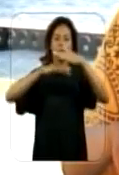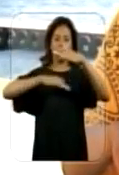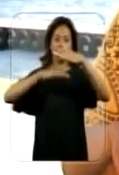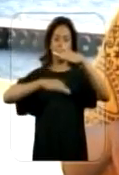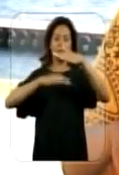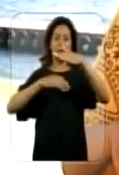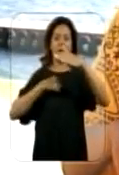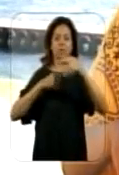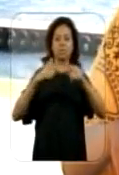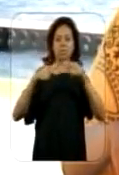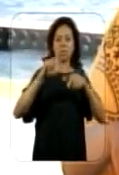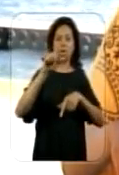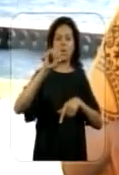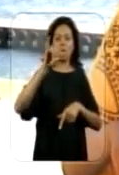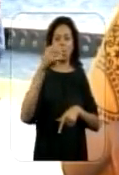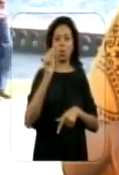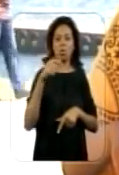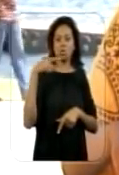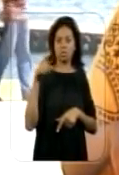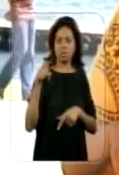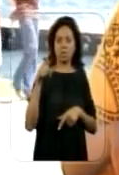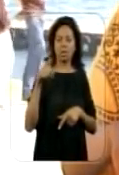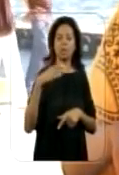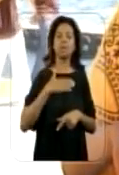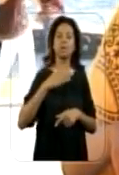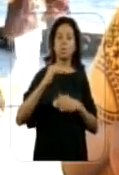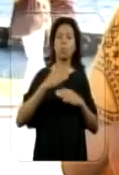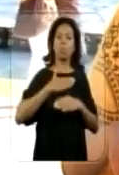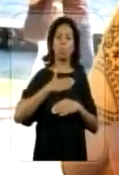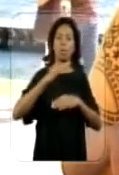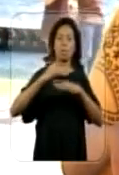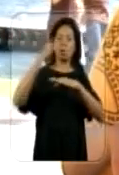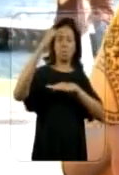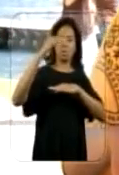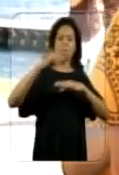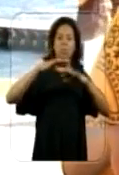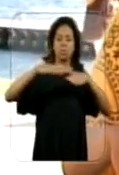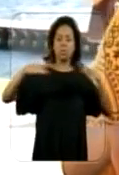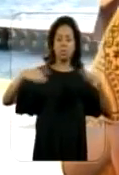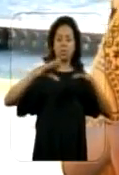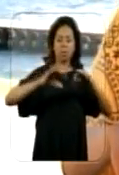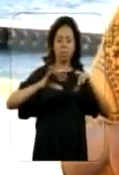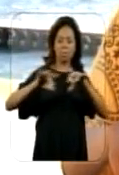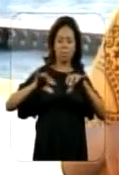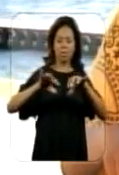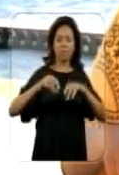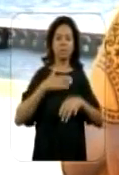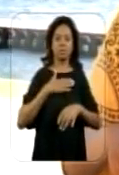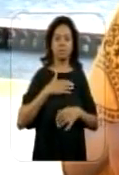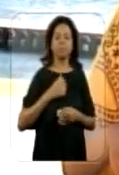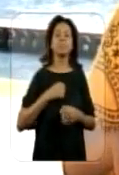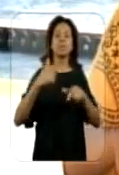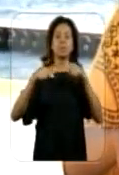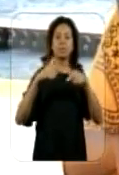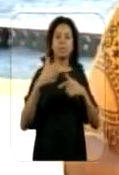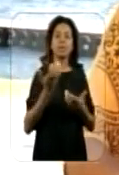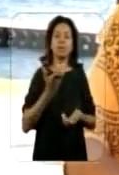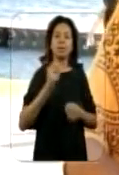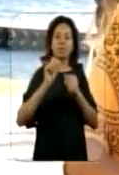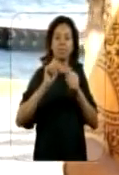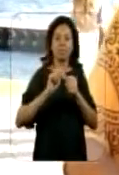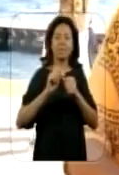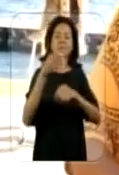Aí embaixo vai ser a firma dele lá e o meu vai ser a clínica de massoterapia. Eu